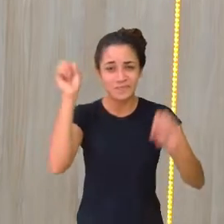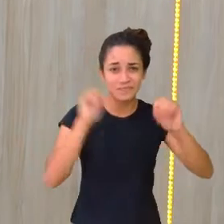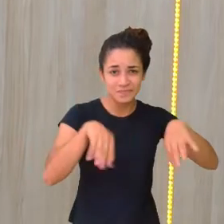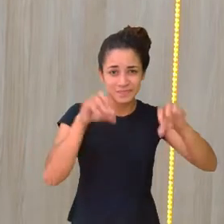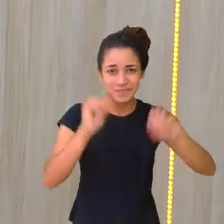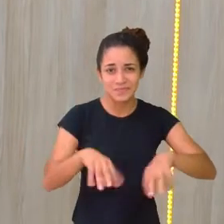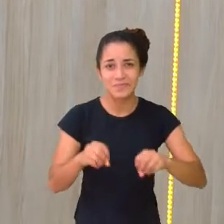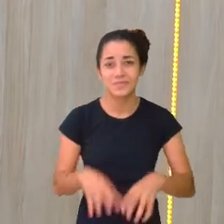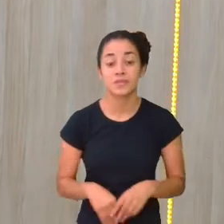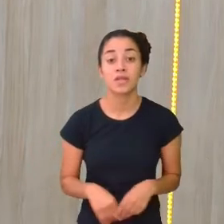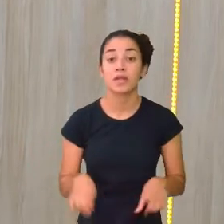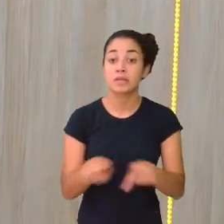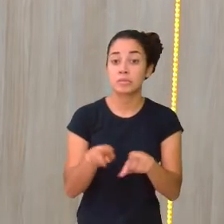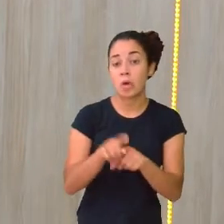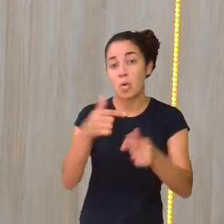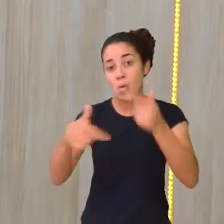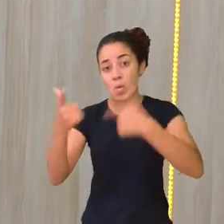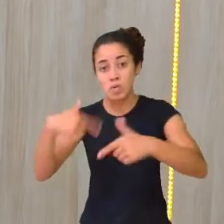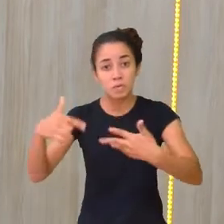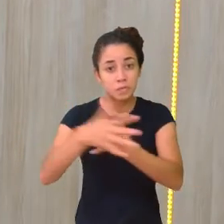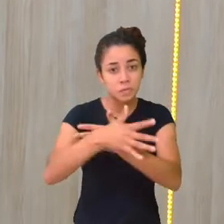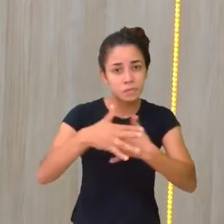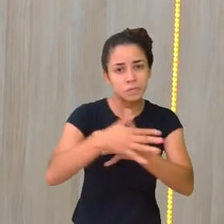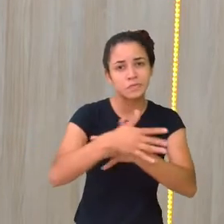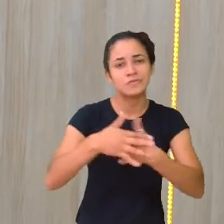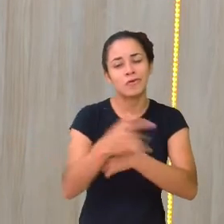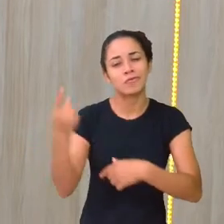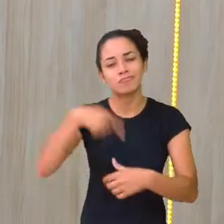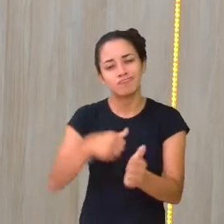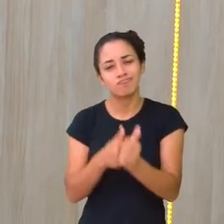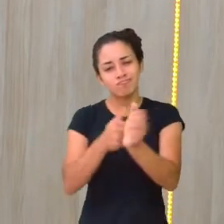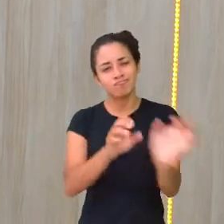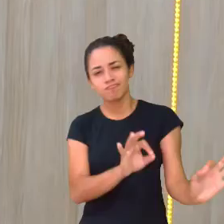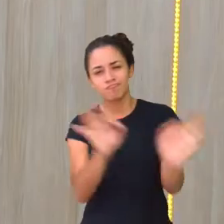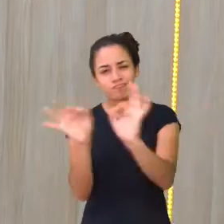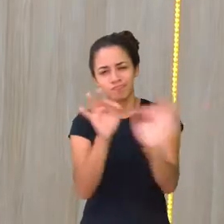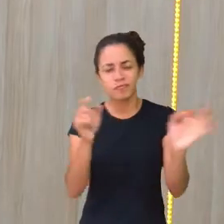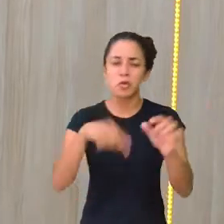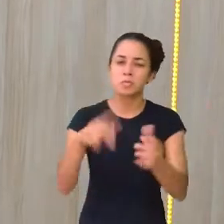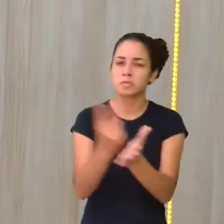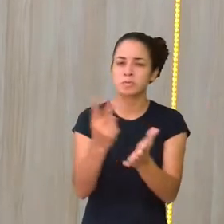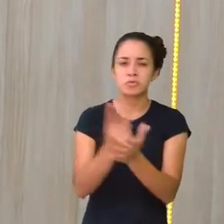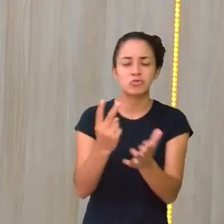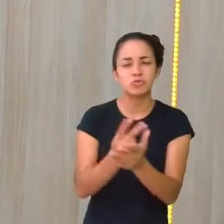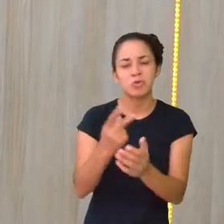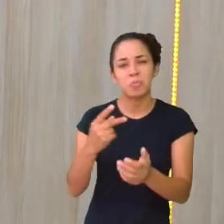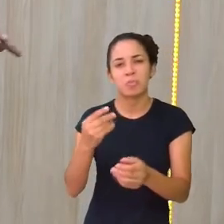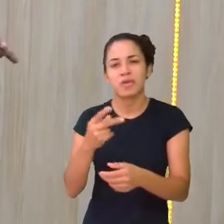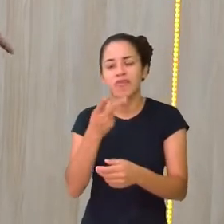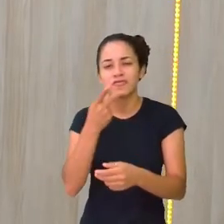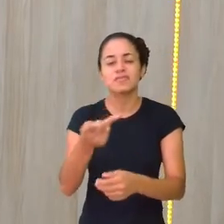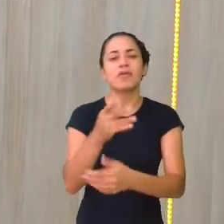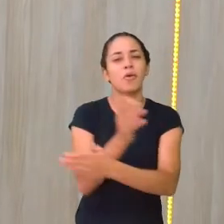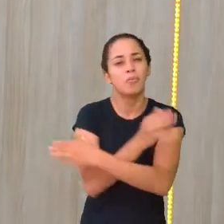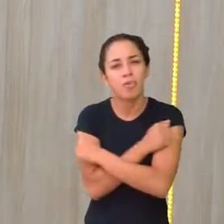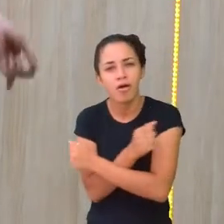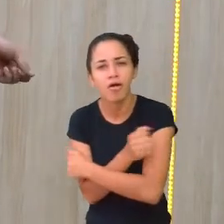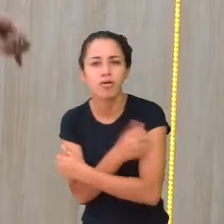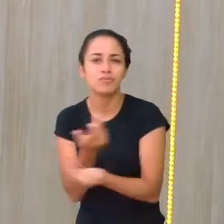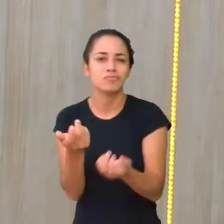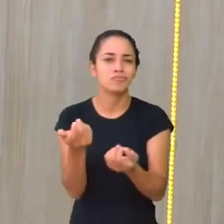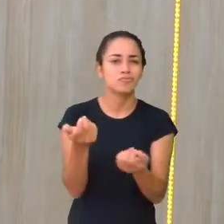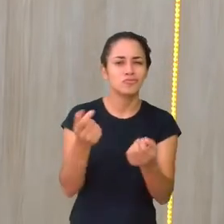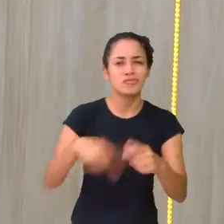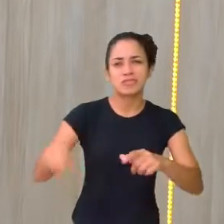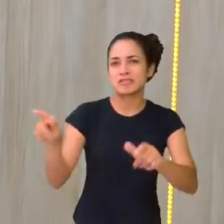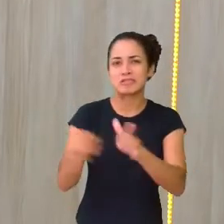tem o pessoal das outras cidades que nos acompanham, sempre manda um alô, sempre manda um abraço, a gente passa na rua, aí tira foto,